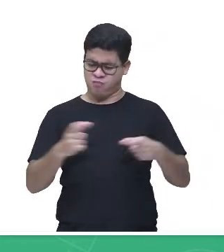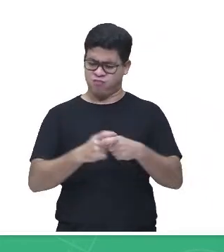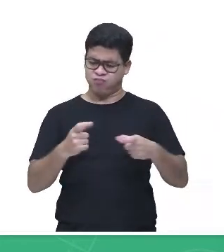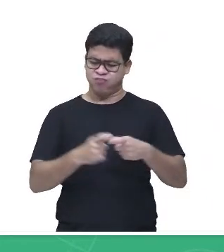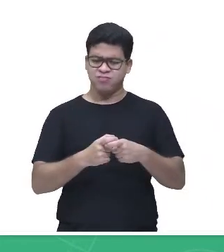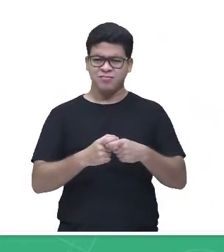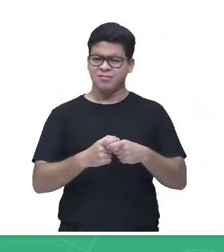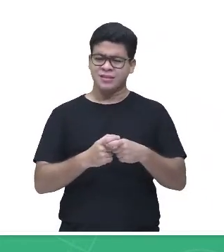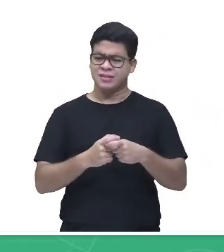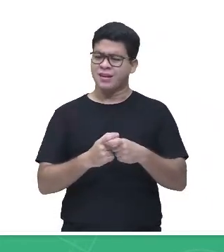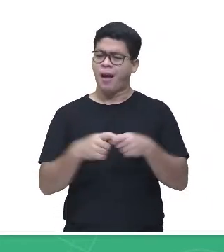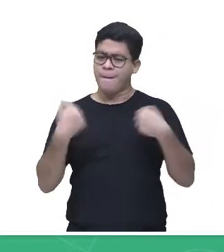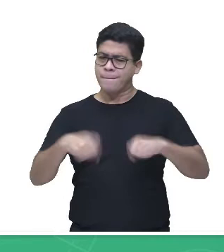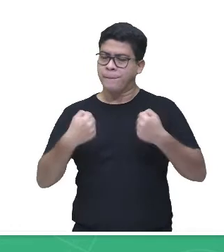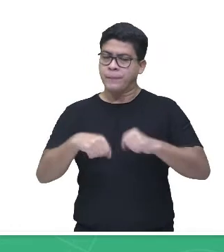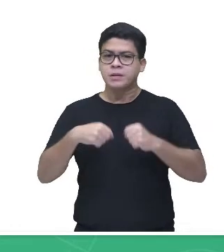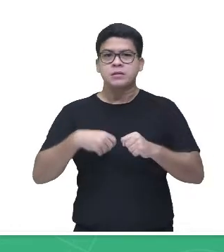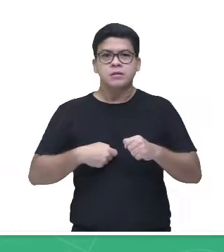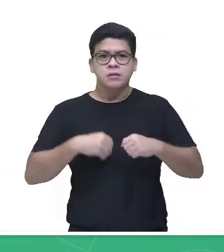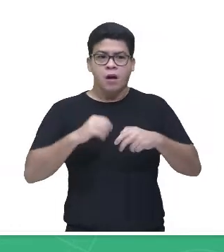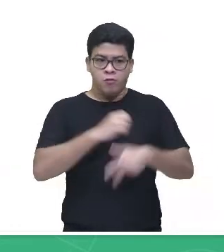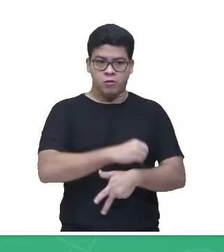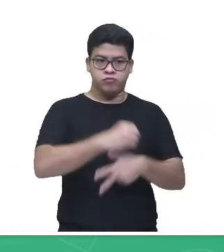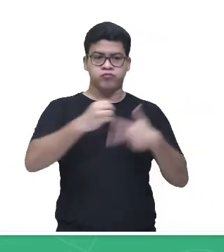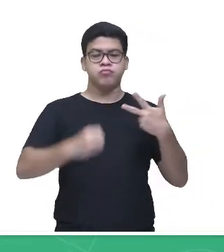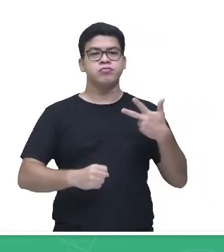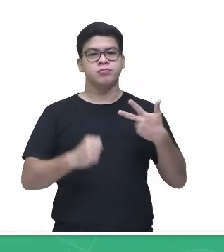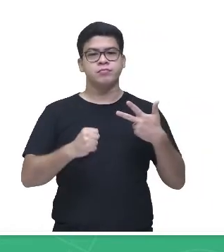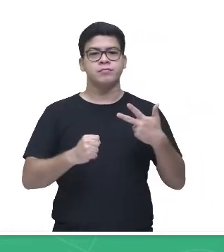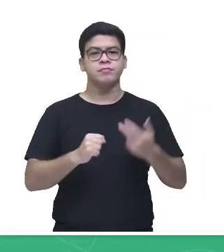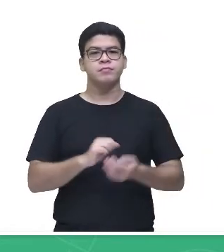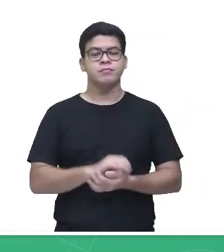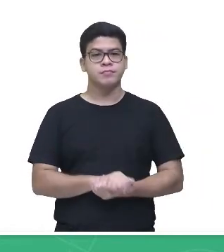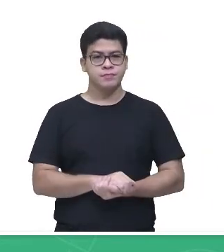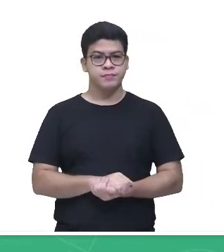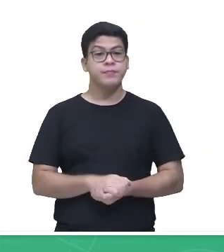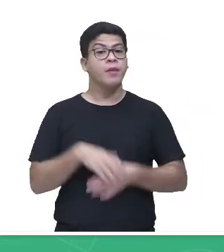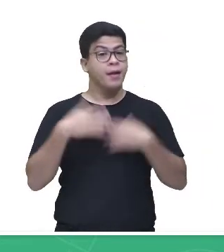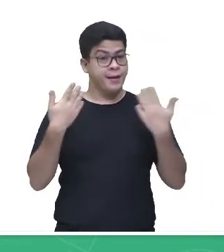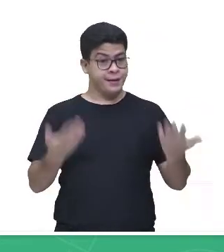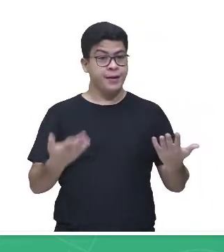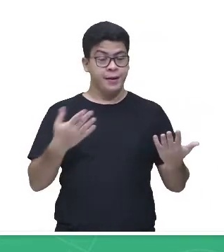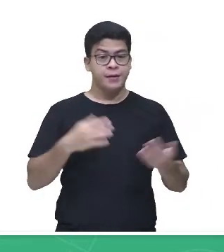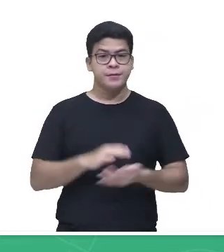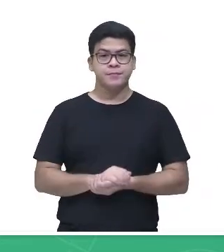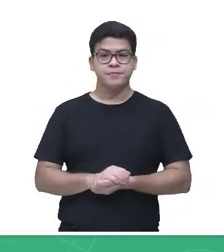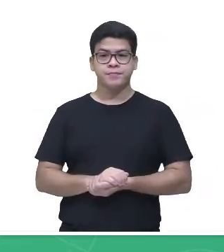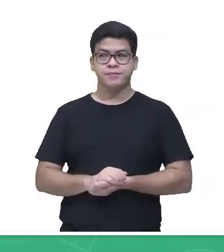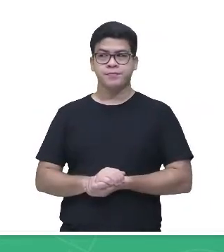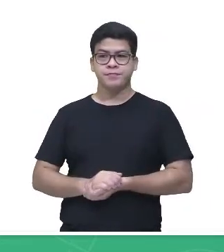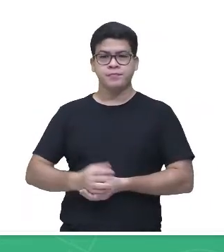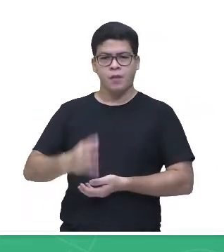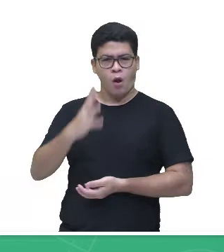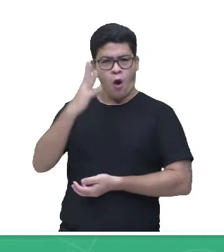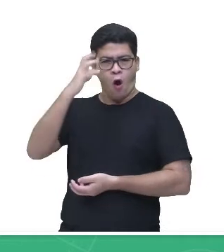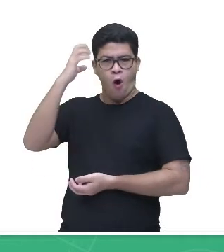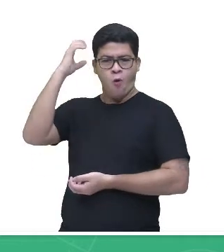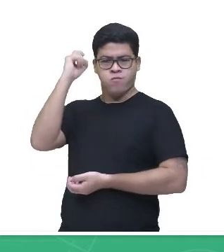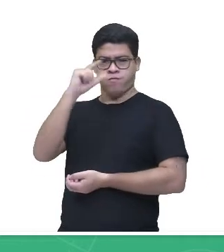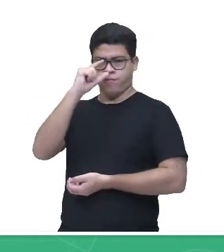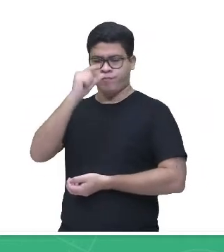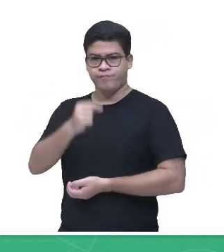aí, porque isso é muito importante para o próximo teórico. Vamos lá? Montesquieu, pensador